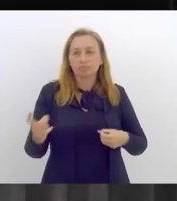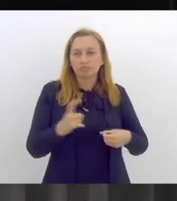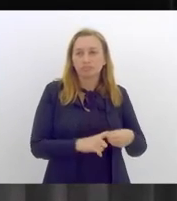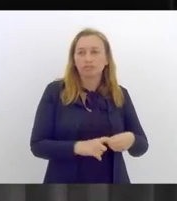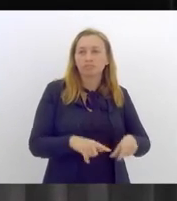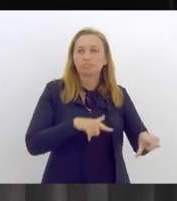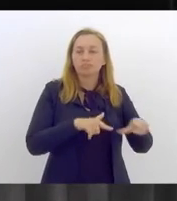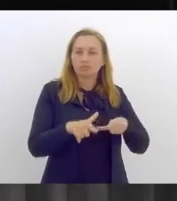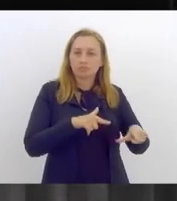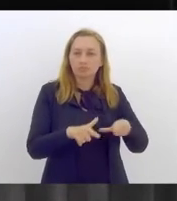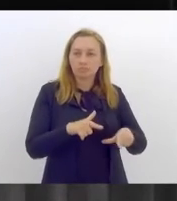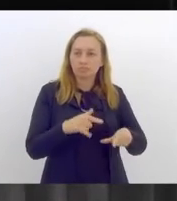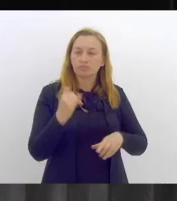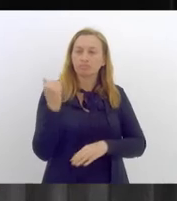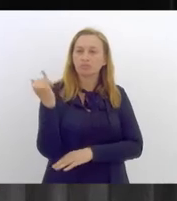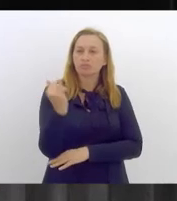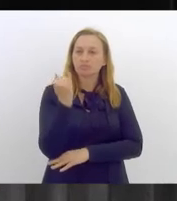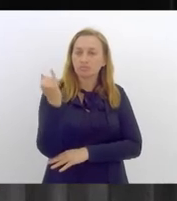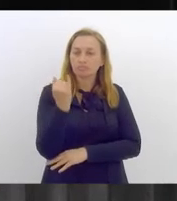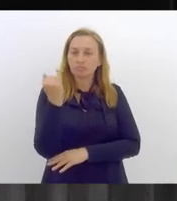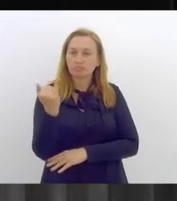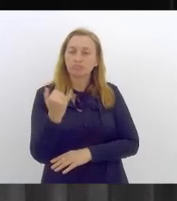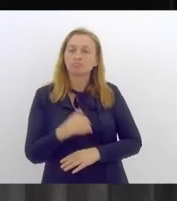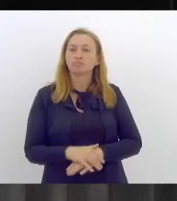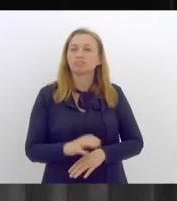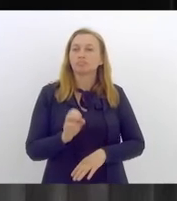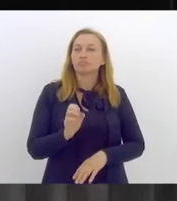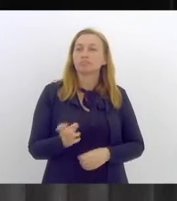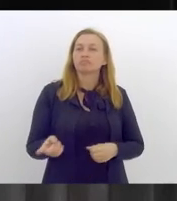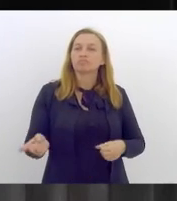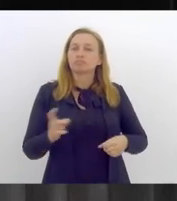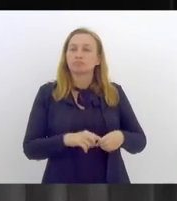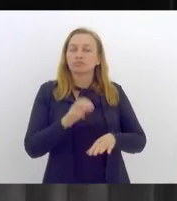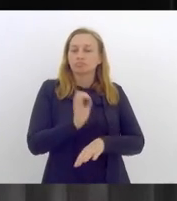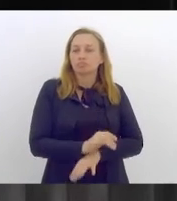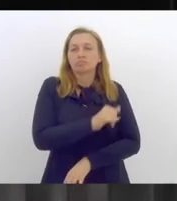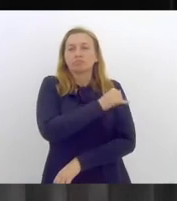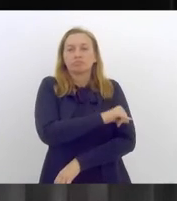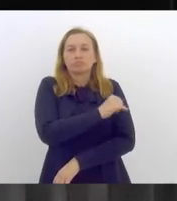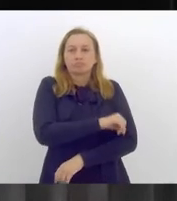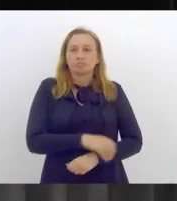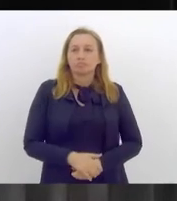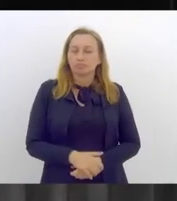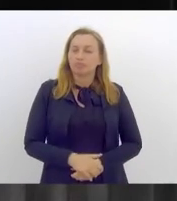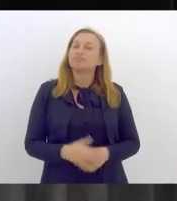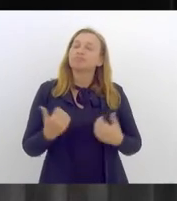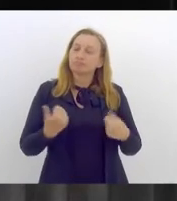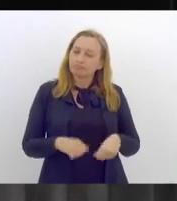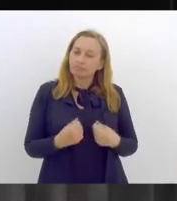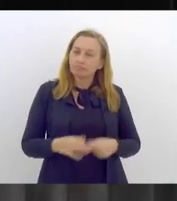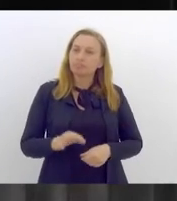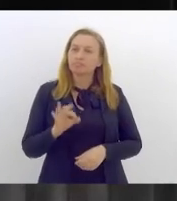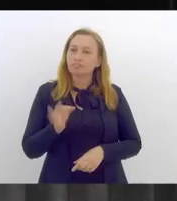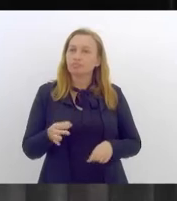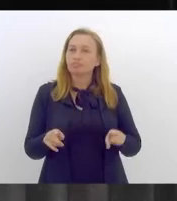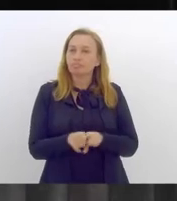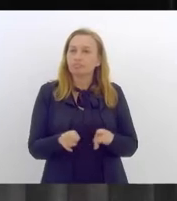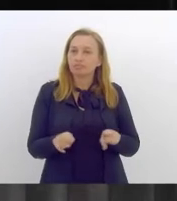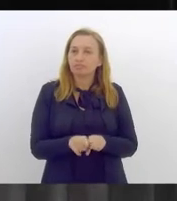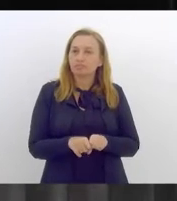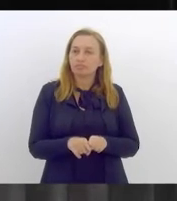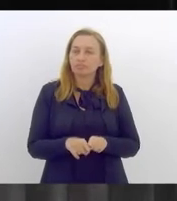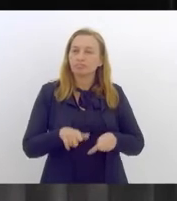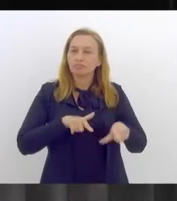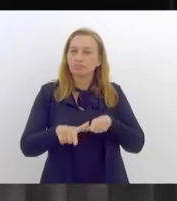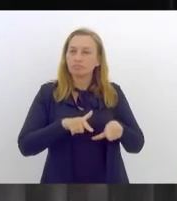empregos formais, a reindustrialização do Estado do Rio de Janeiro, e a gente precisa garantir também a geração